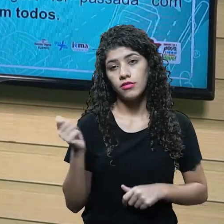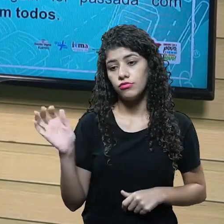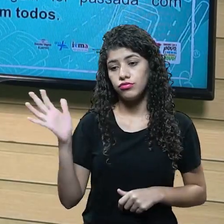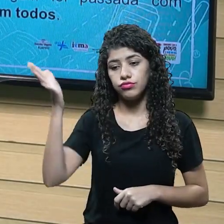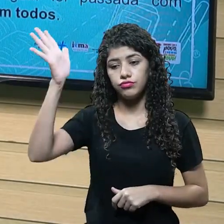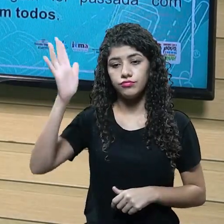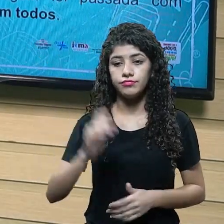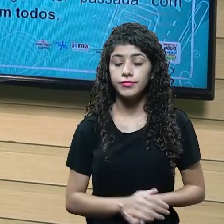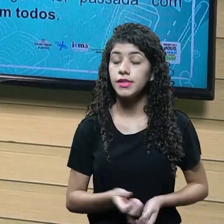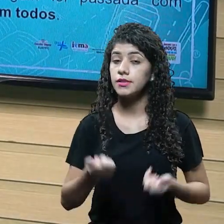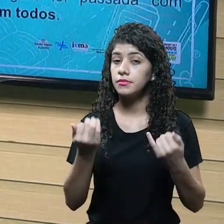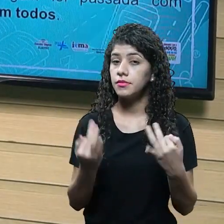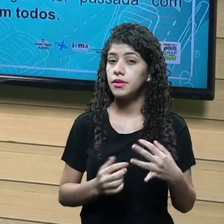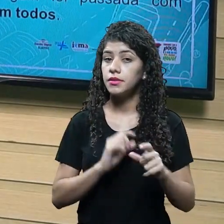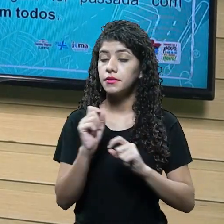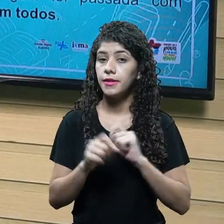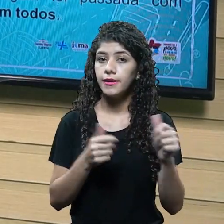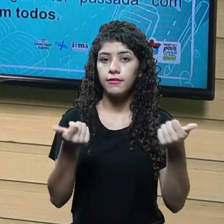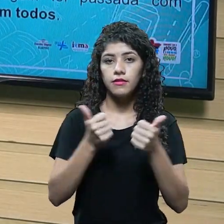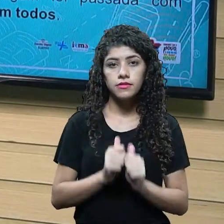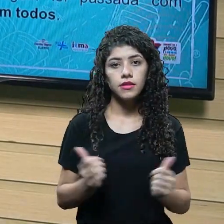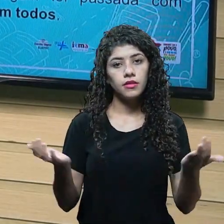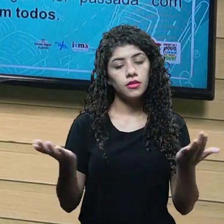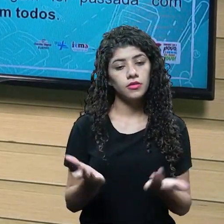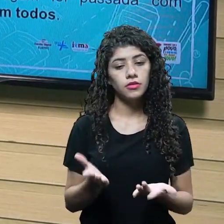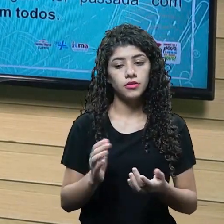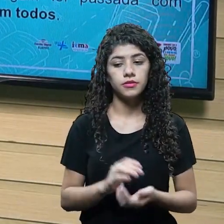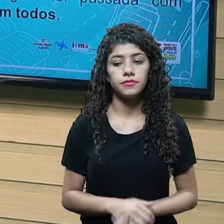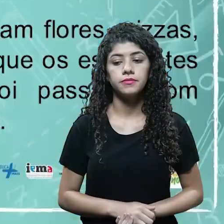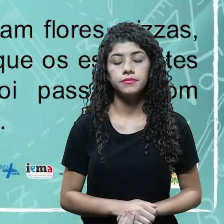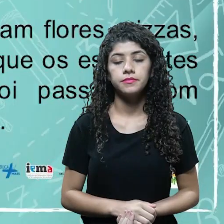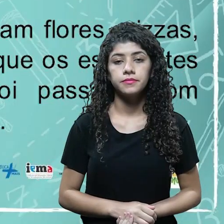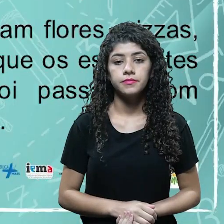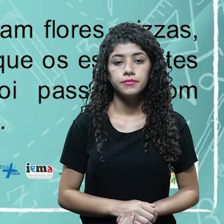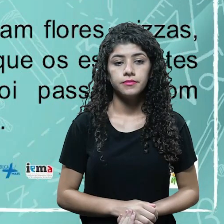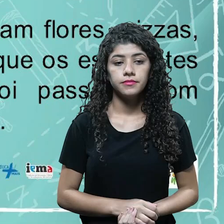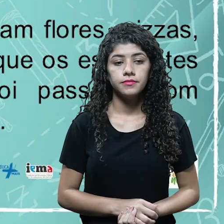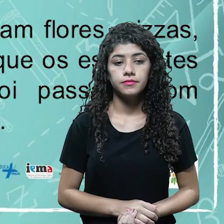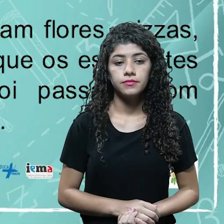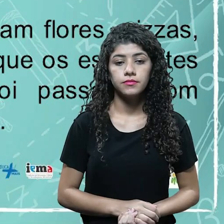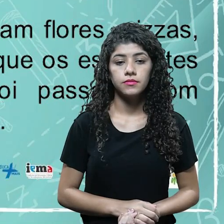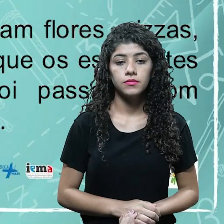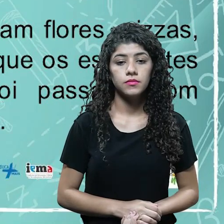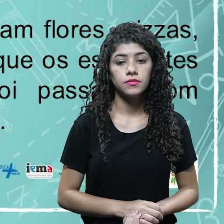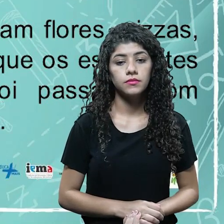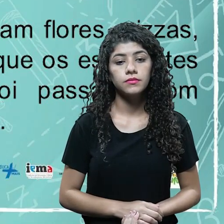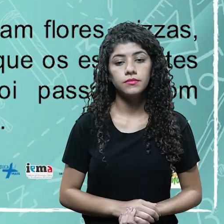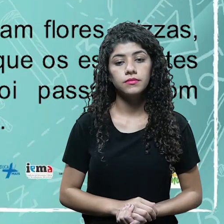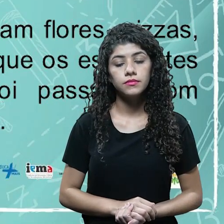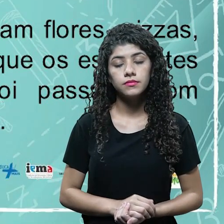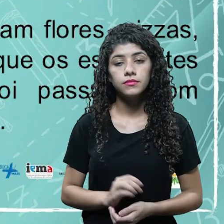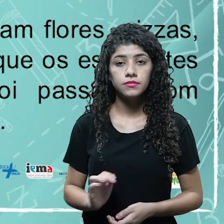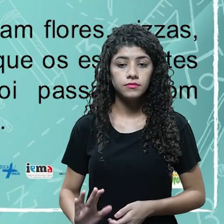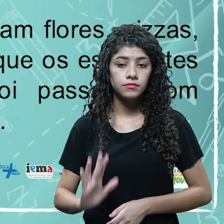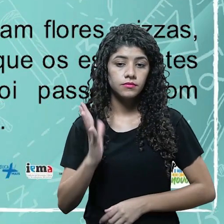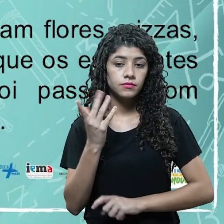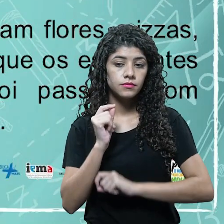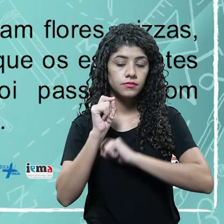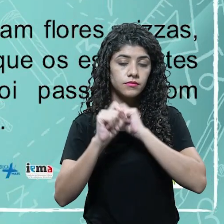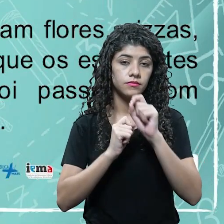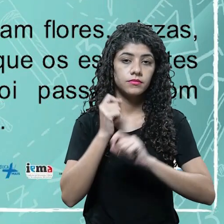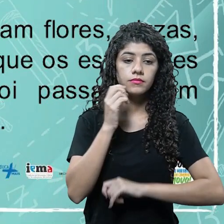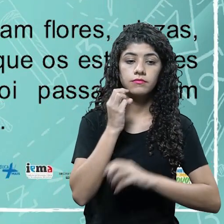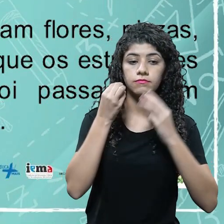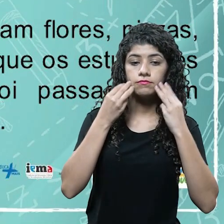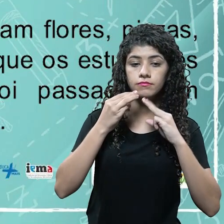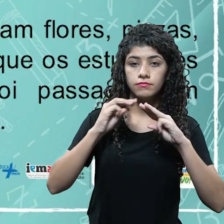aqui o slide, analisando o marketing de guerrilha da Coca-Cola? Ó, a Coca-Cola realizou uma ação de guerrilha